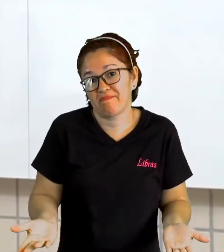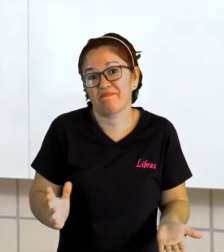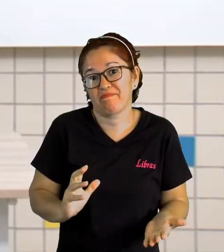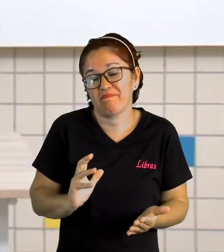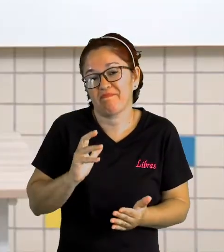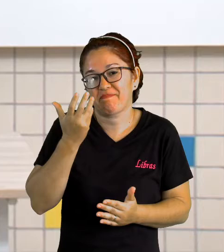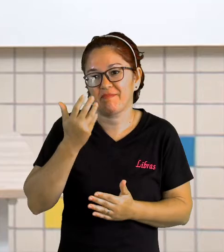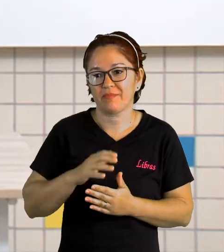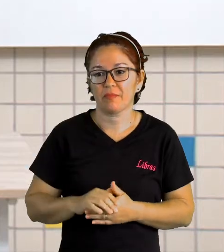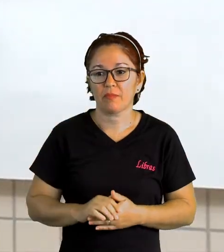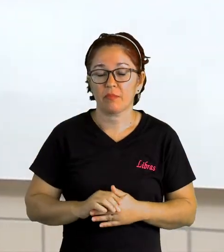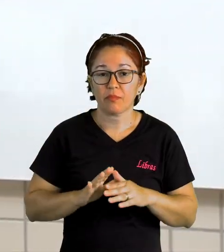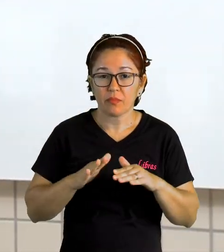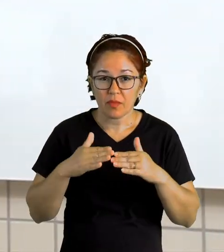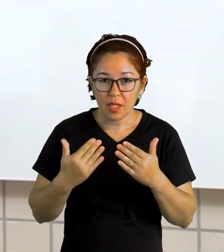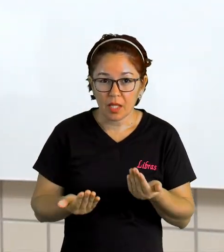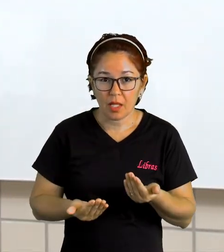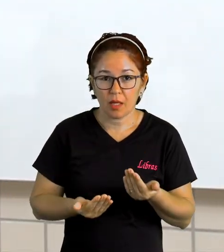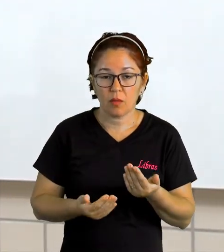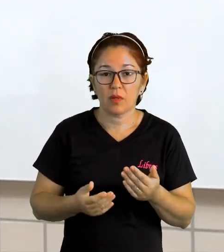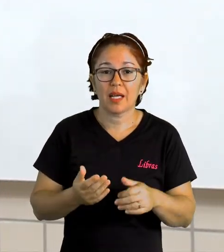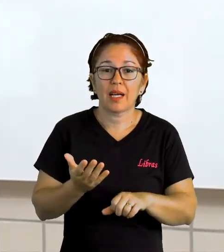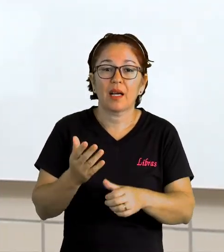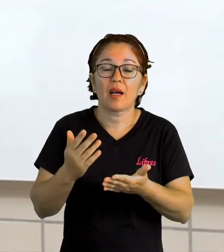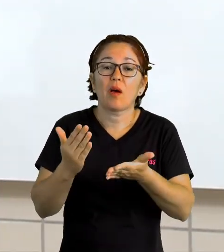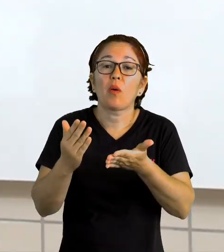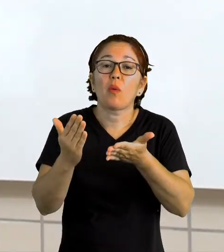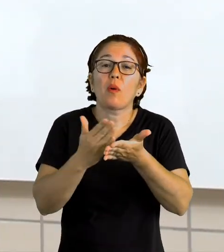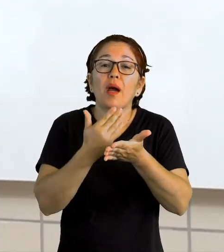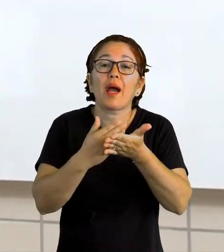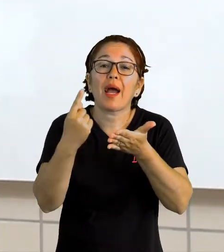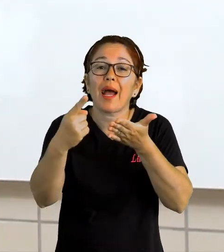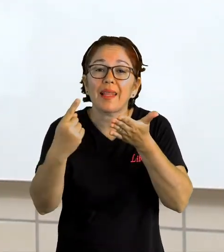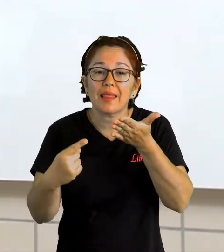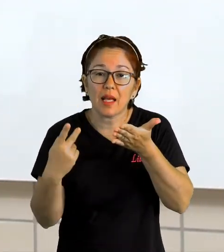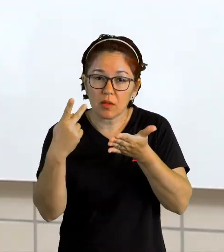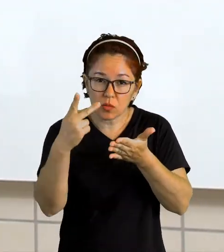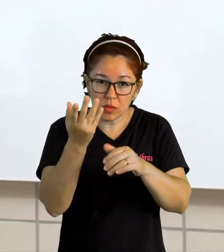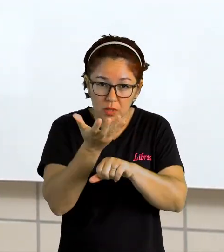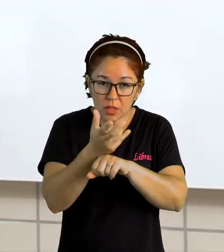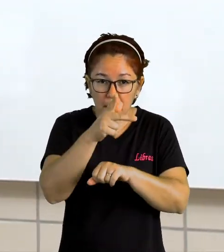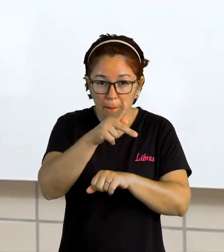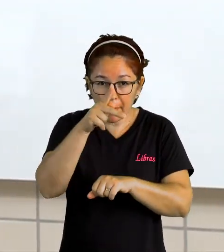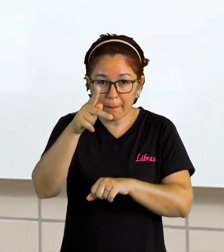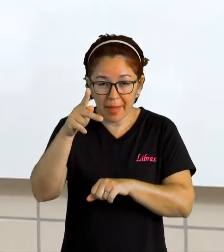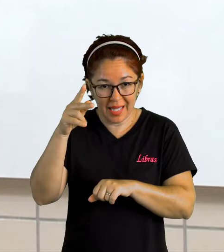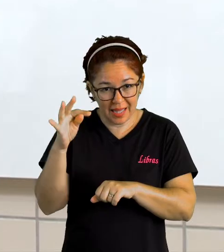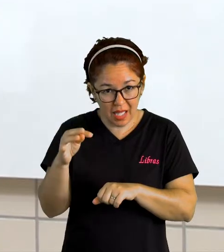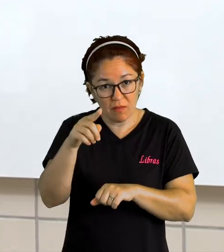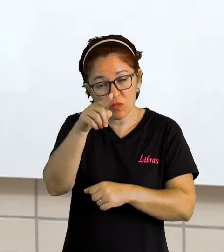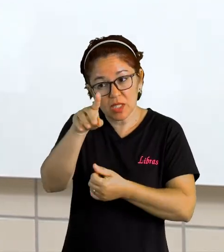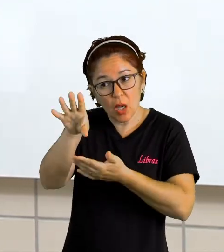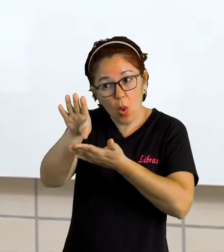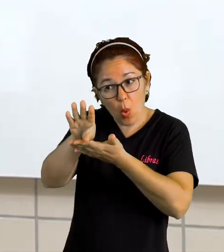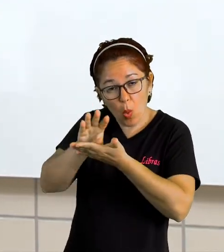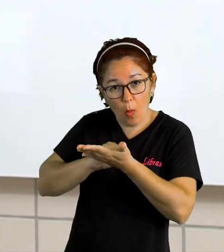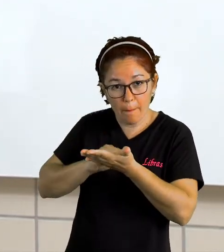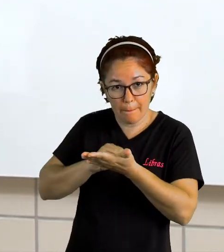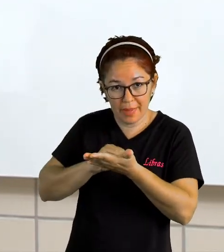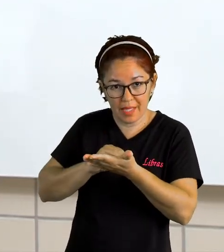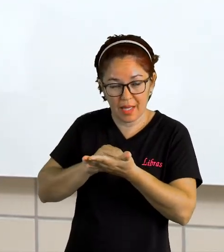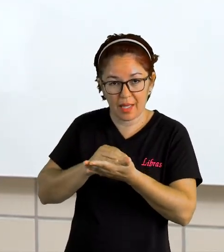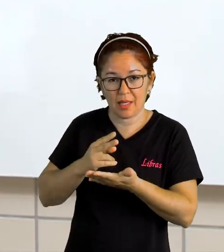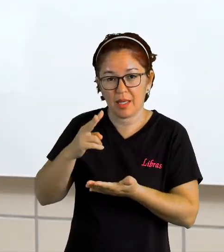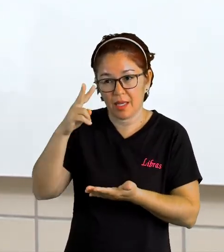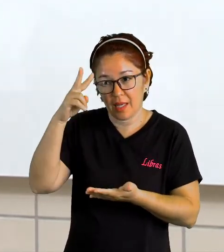falas você vai pegar aí no caderno de PPT e reescrever as falas desses personagens de forma